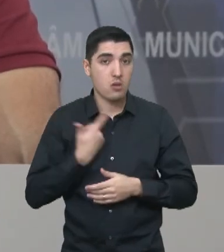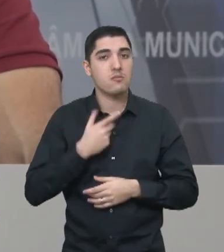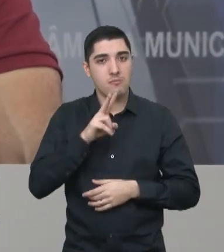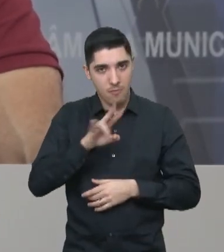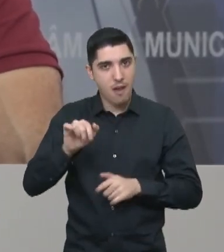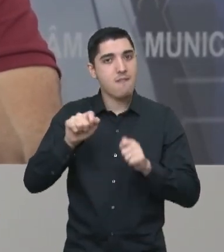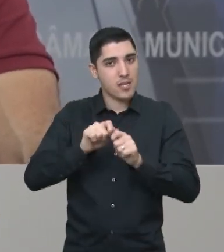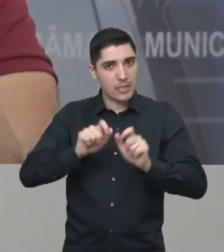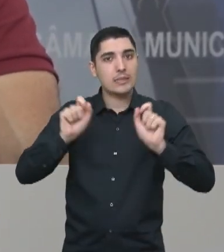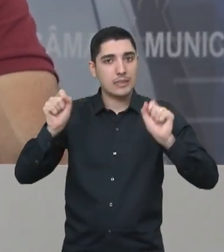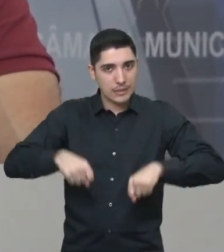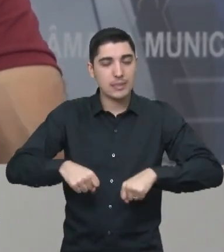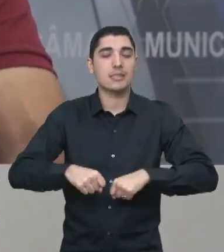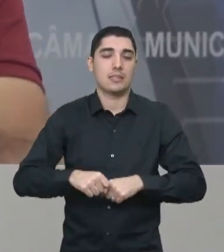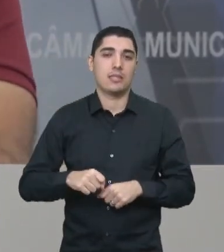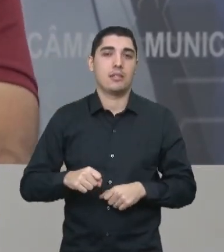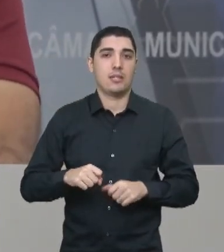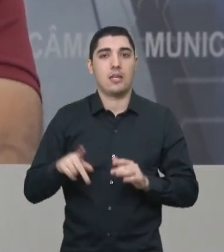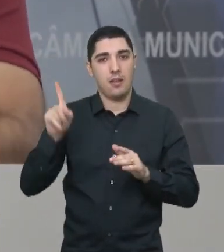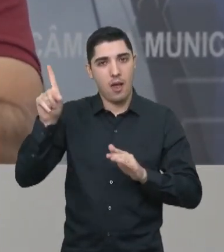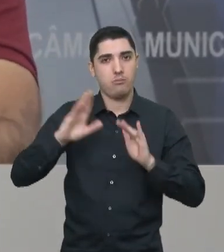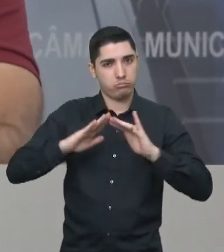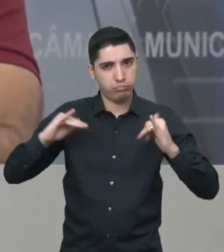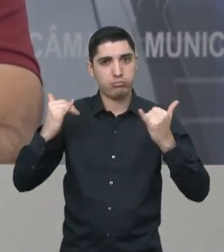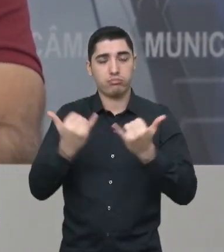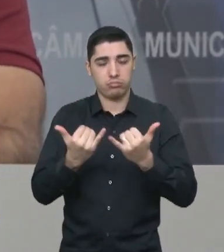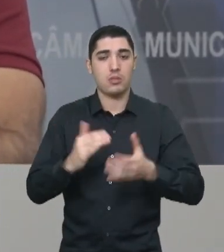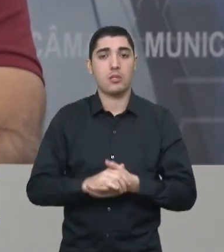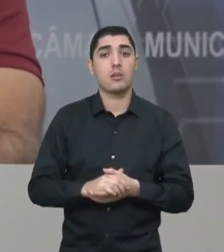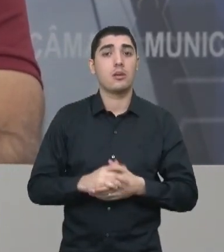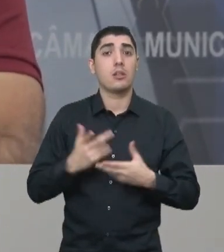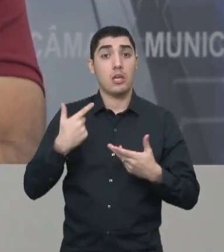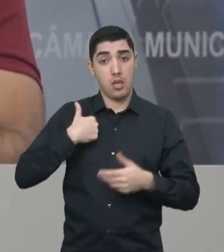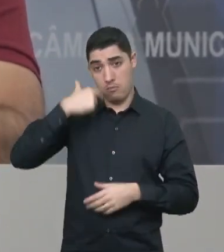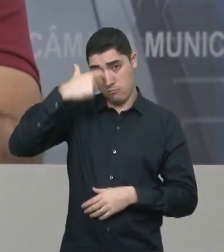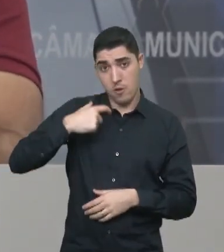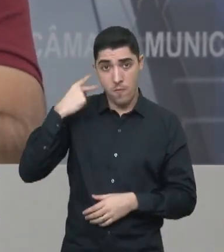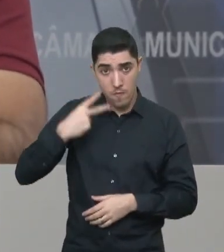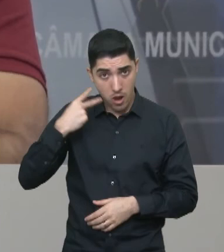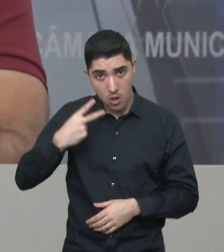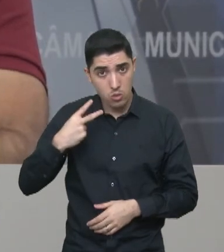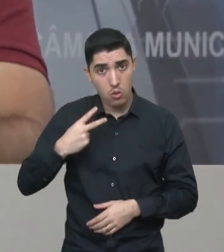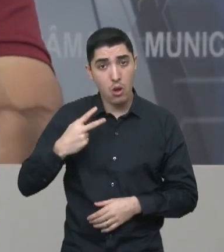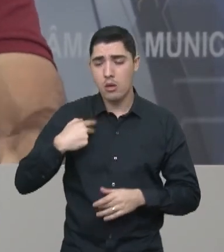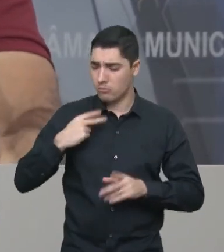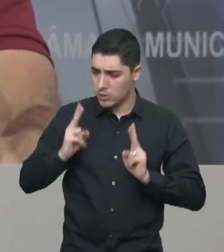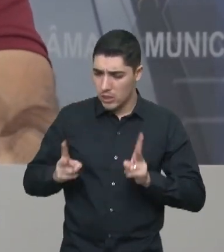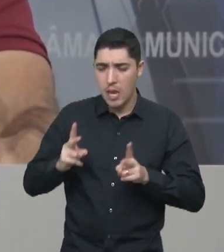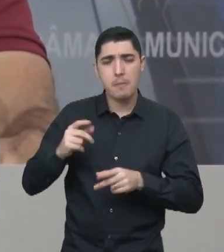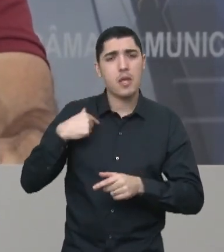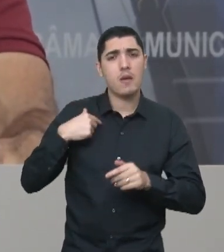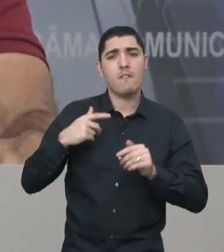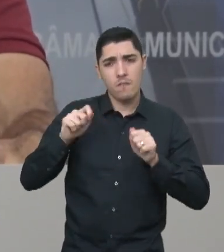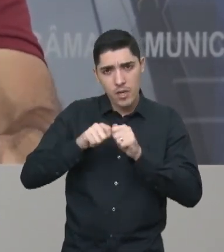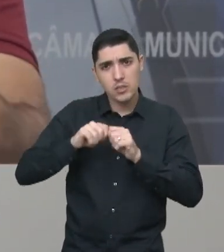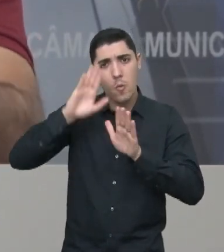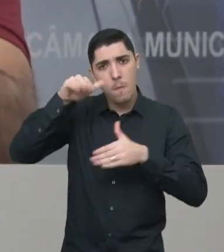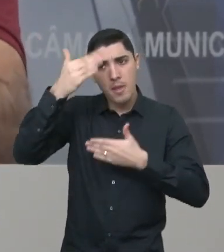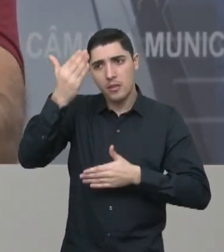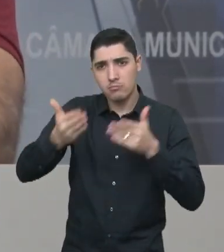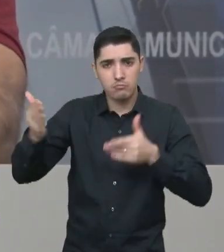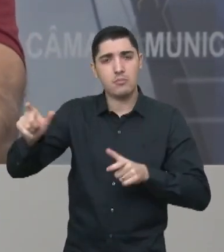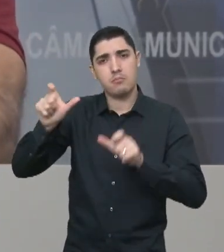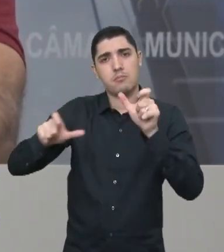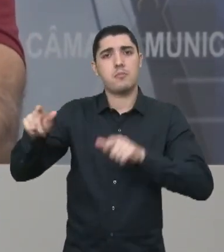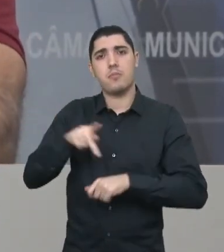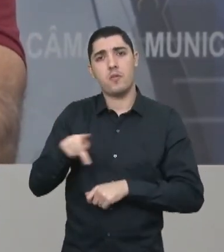dar devida homenagem, assim como eu coloquei, enquanto eu estiver aqui como vereador, a todo ano estaremos homenageando. Então